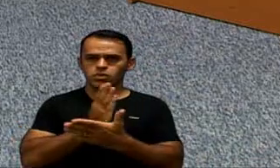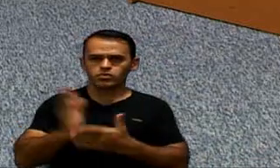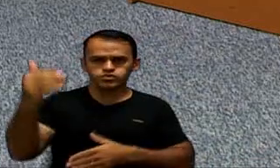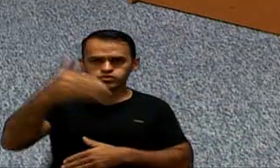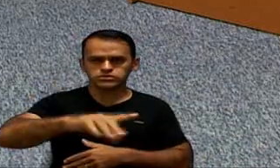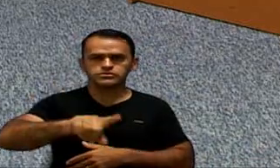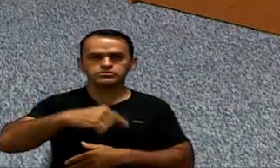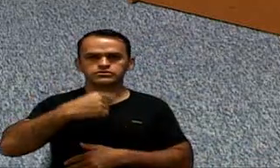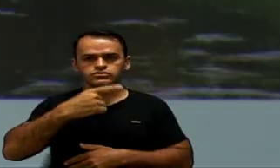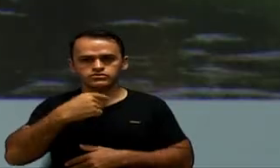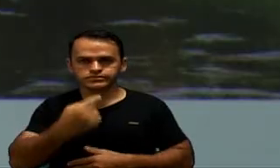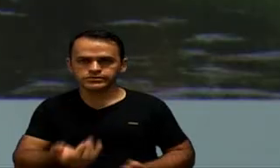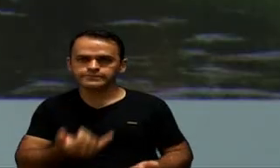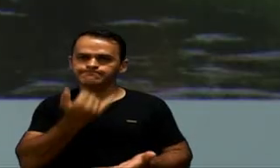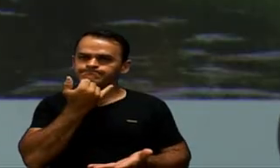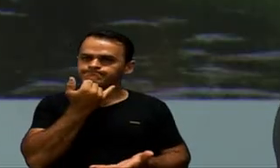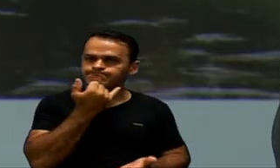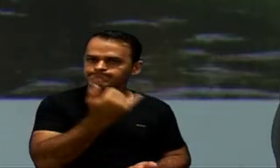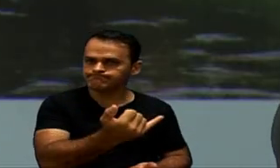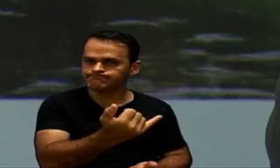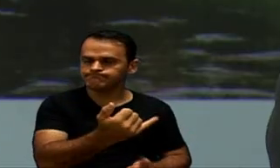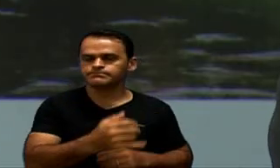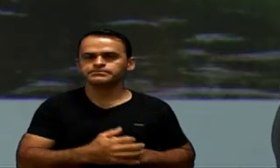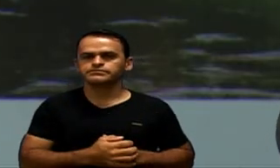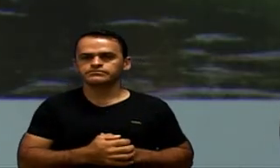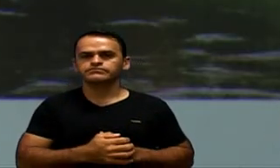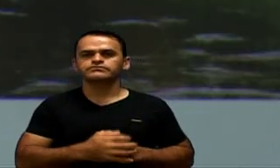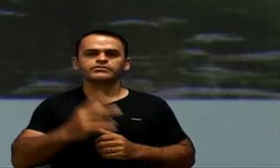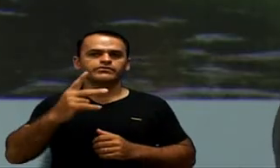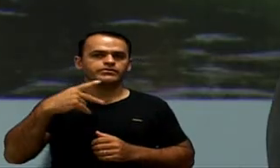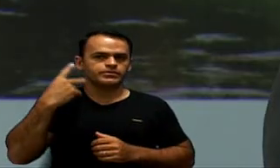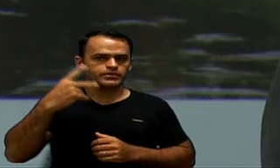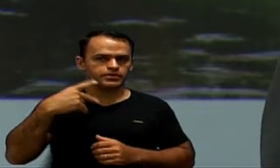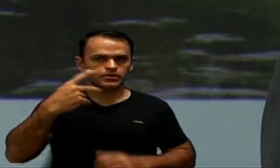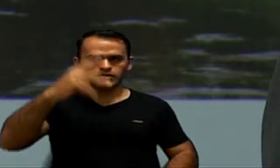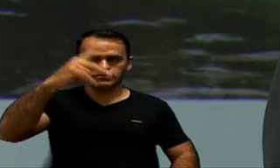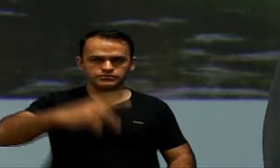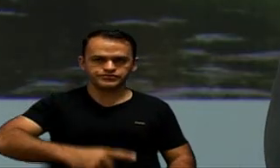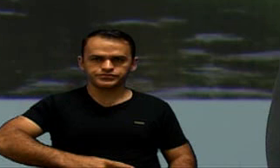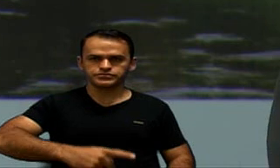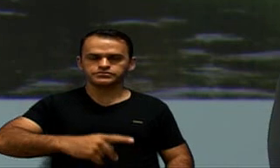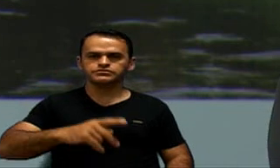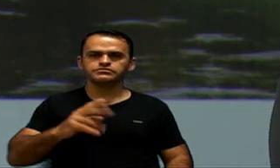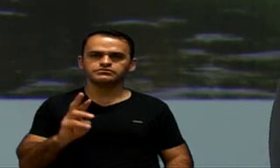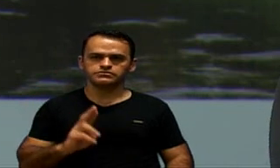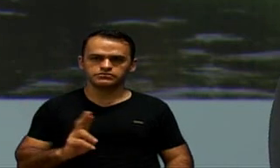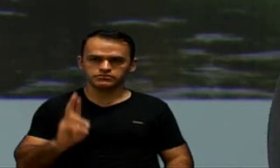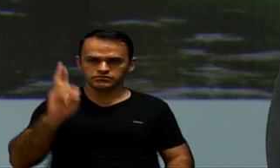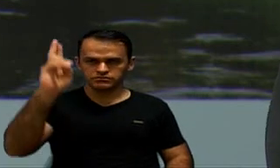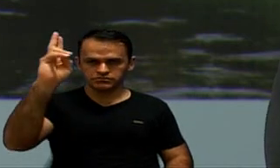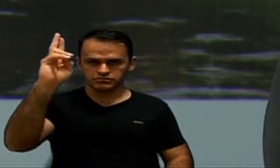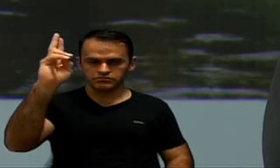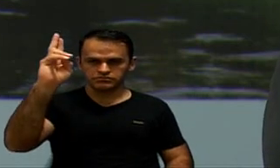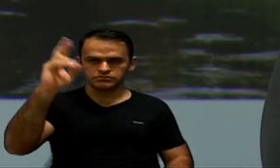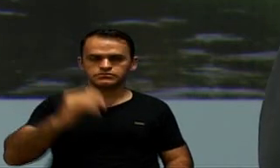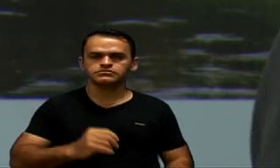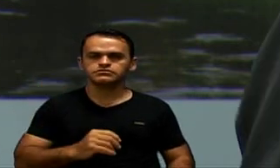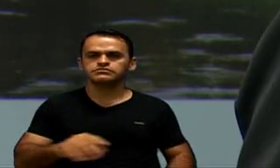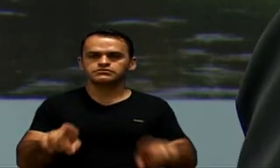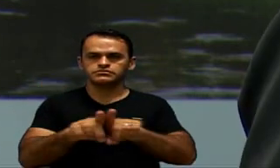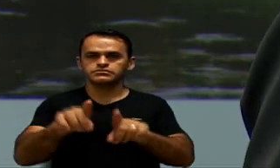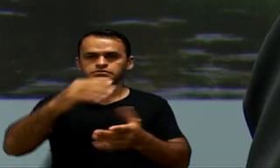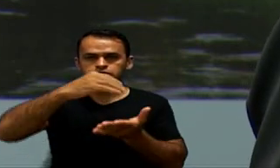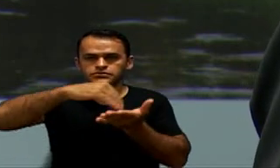Justificaram a ausência no evento dessa noite o excelentíssimo senhor presidente dessa Casa de Leis, vereador Rodrigo Manga, e